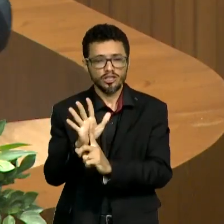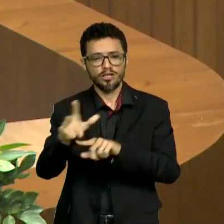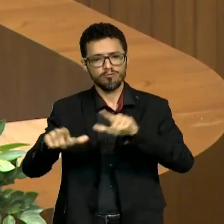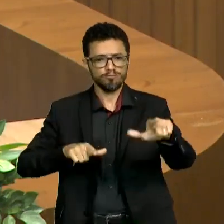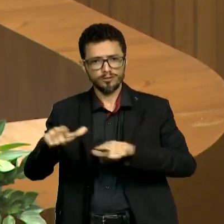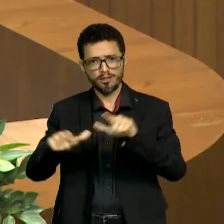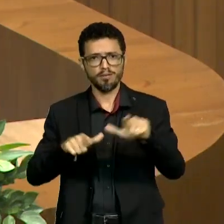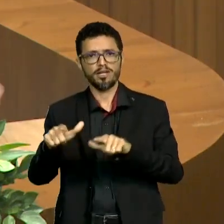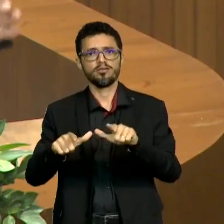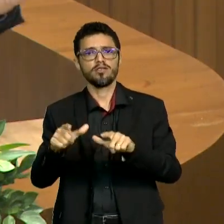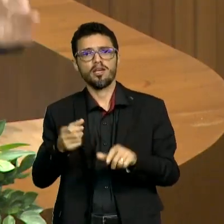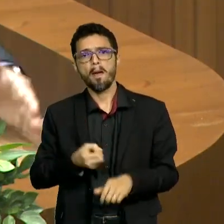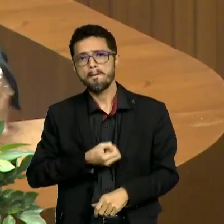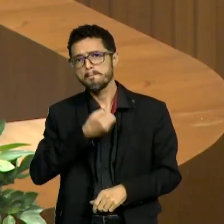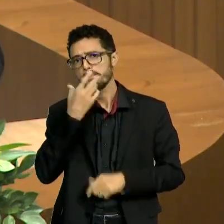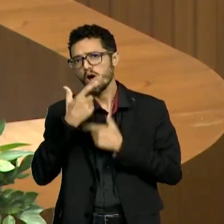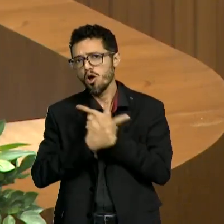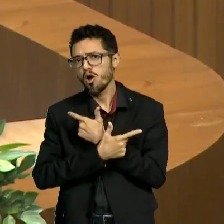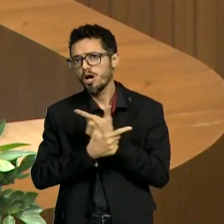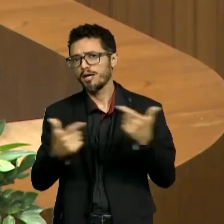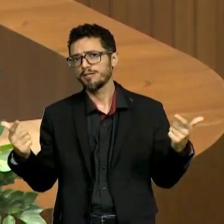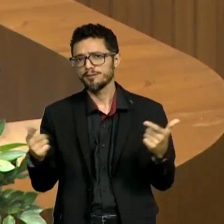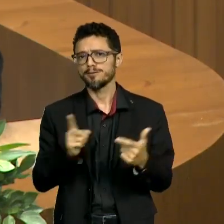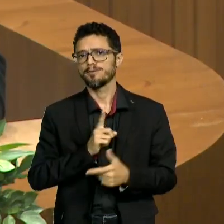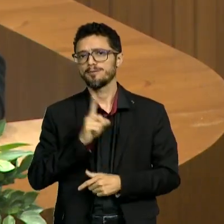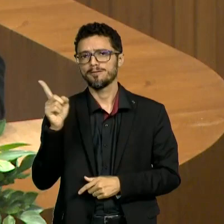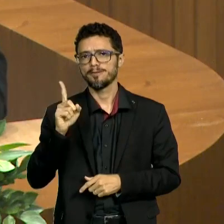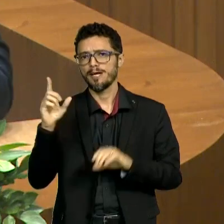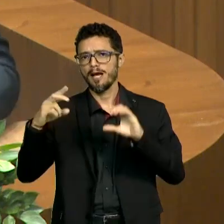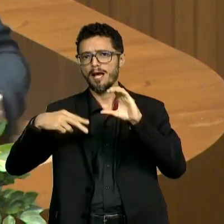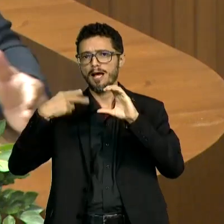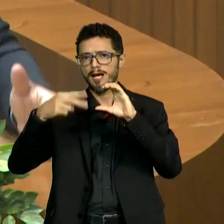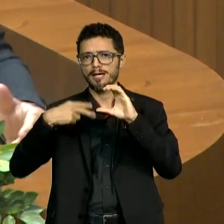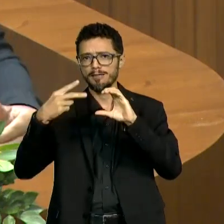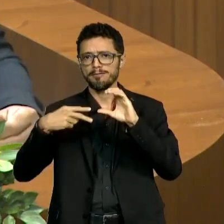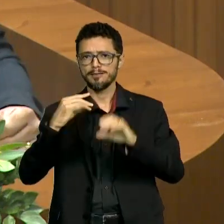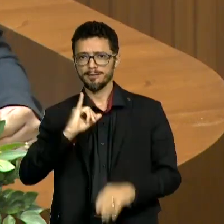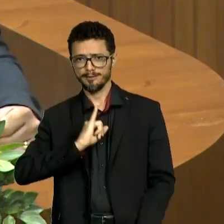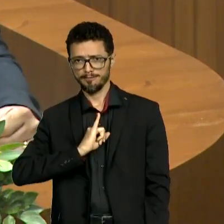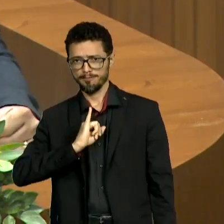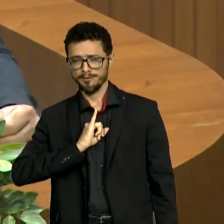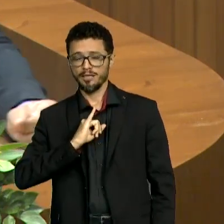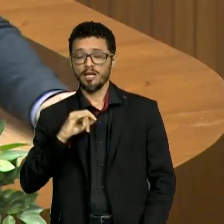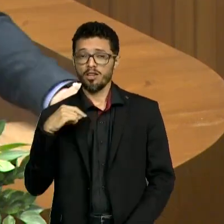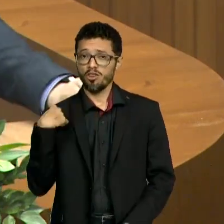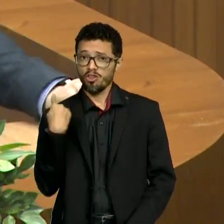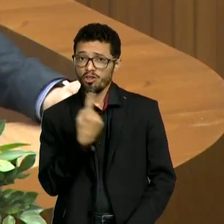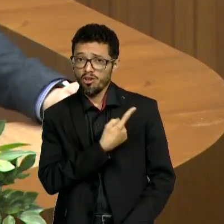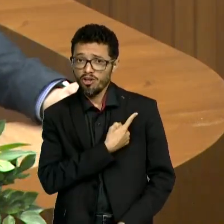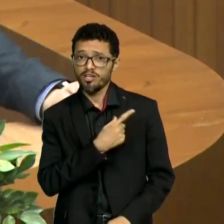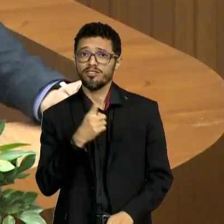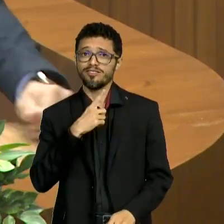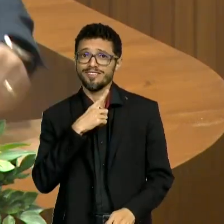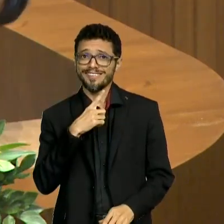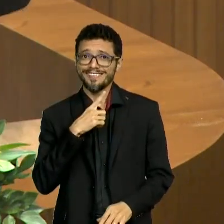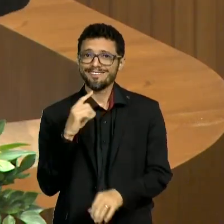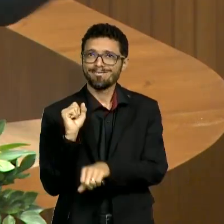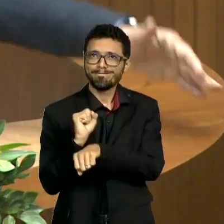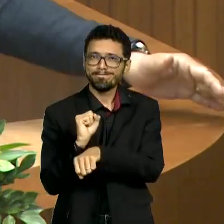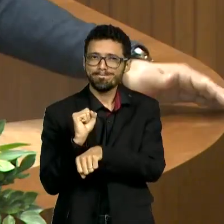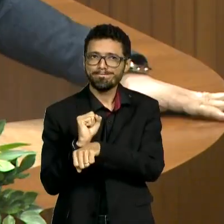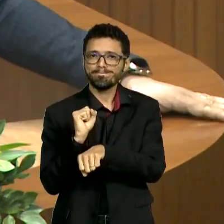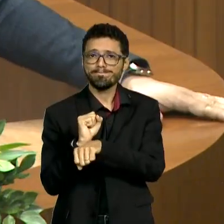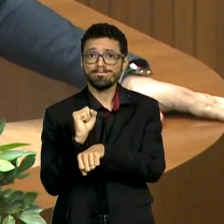aos vereadores da Câmara Municipal de Imperatriz. Em breve estaremos retornando àquele parlamento e